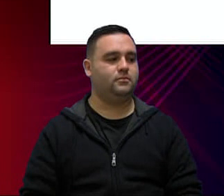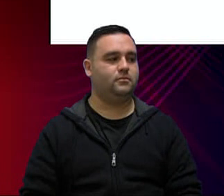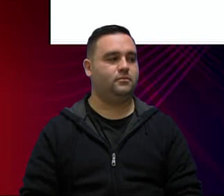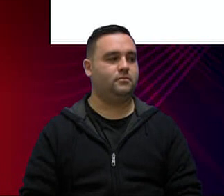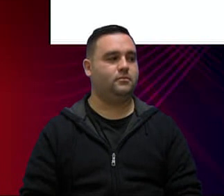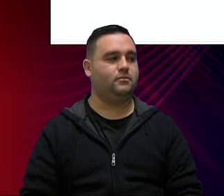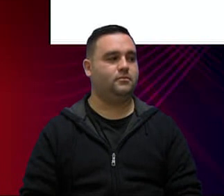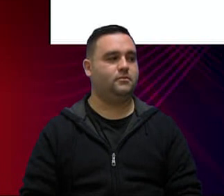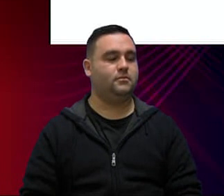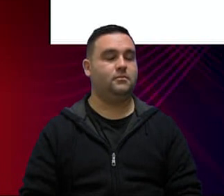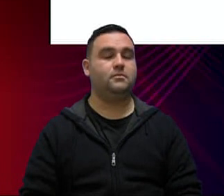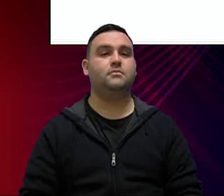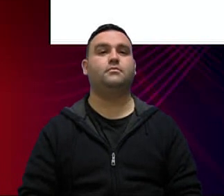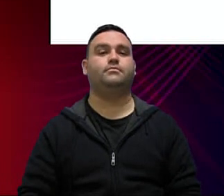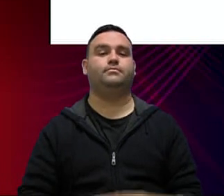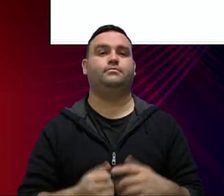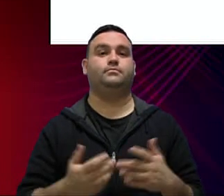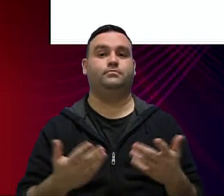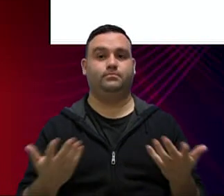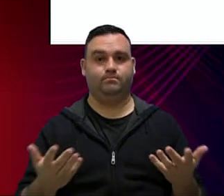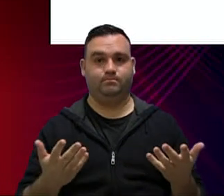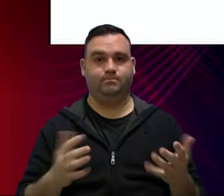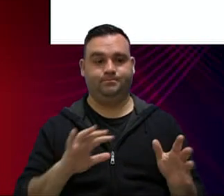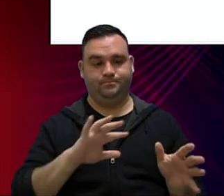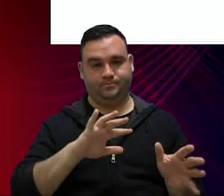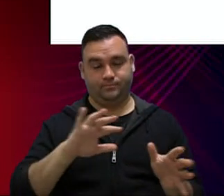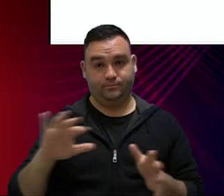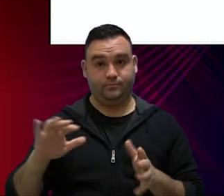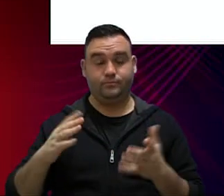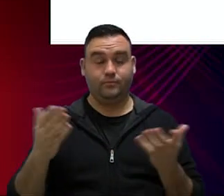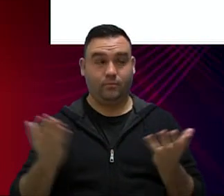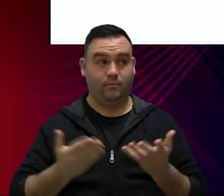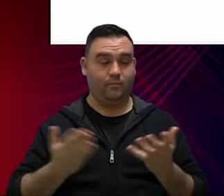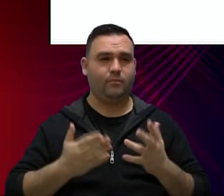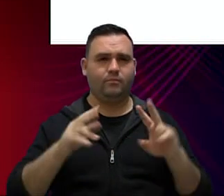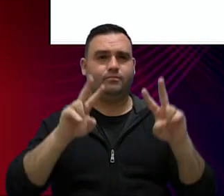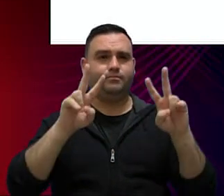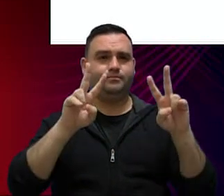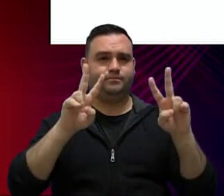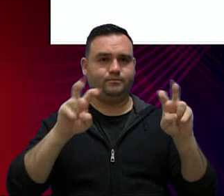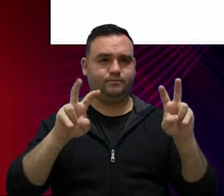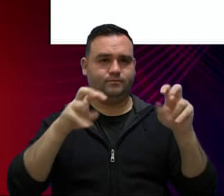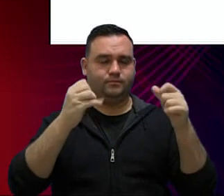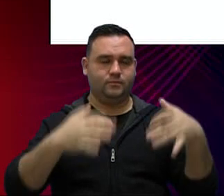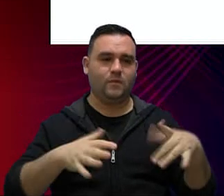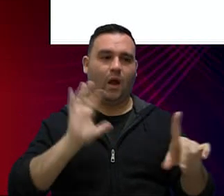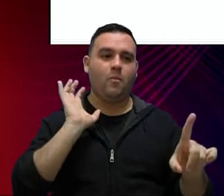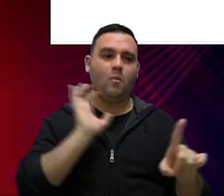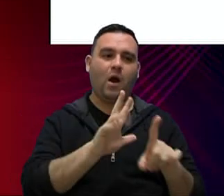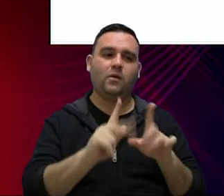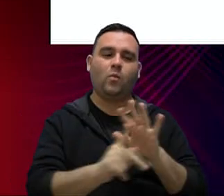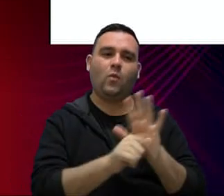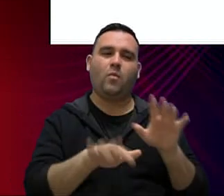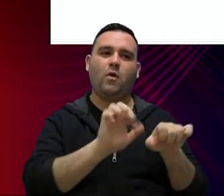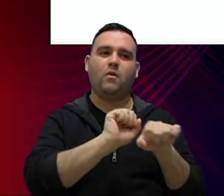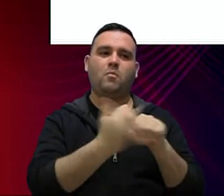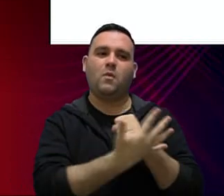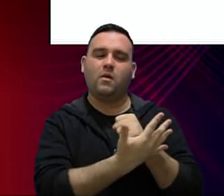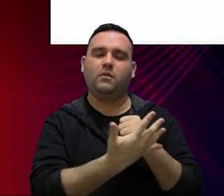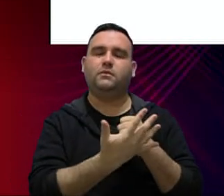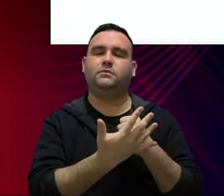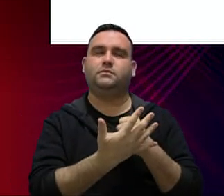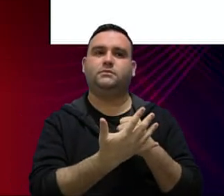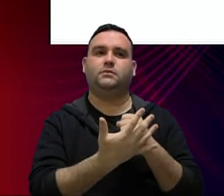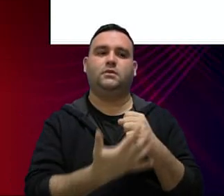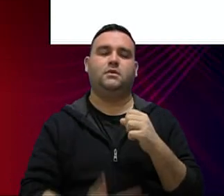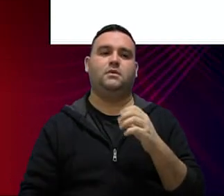praticamente é é isso e na lei dos impactos da rodada temos